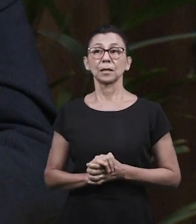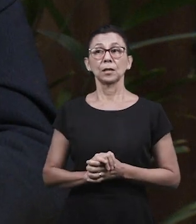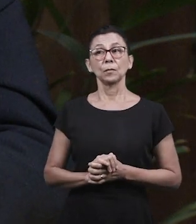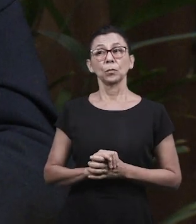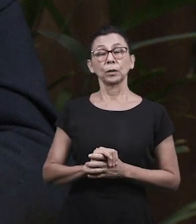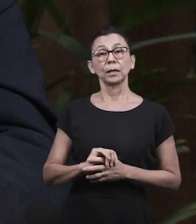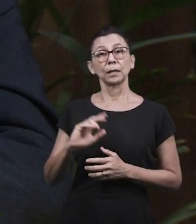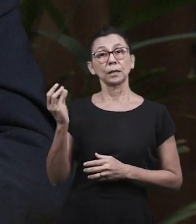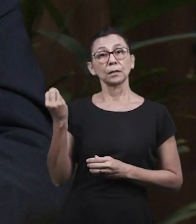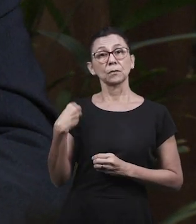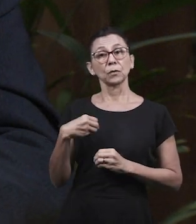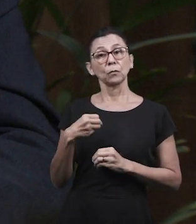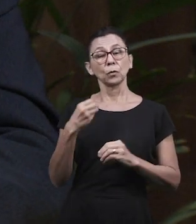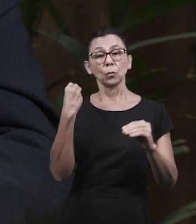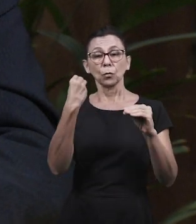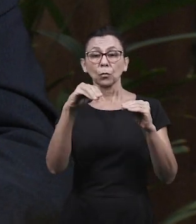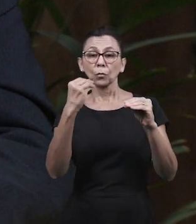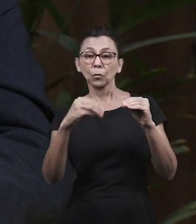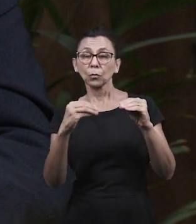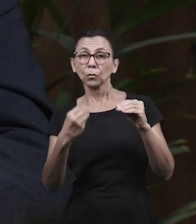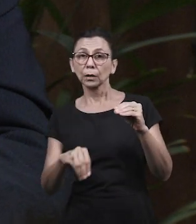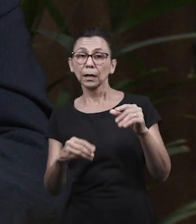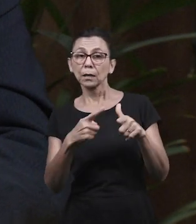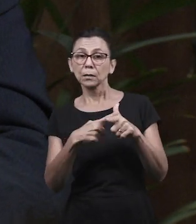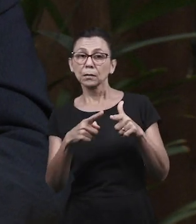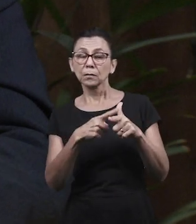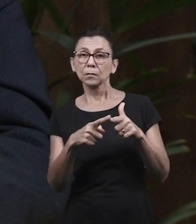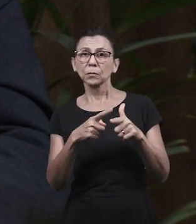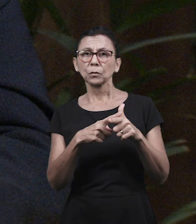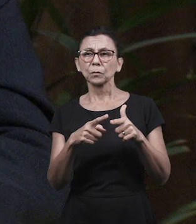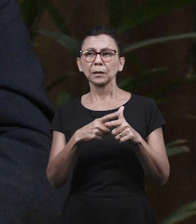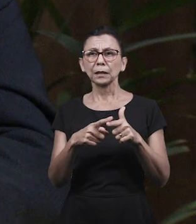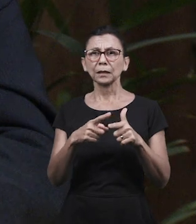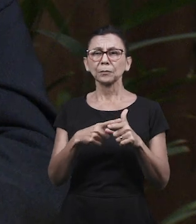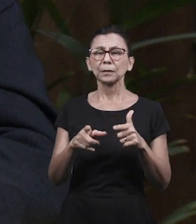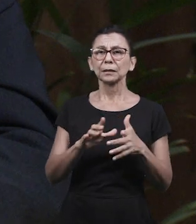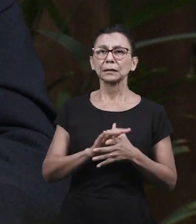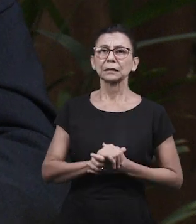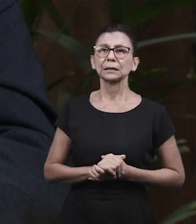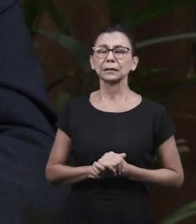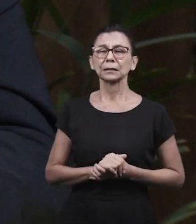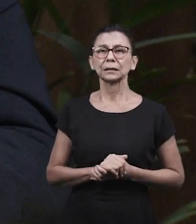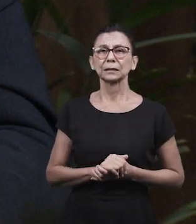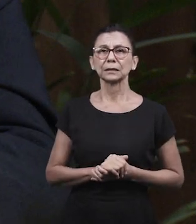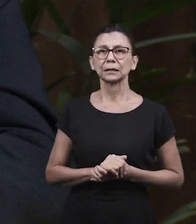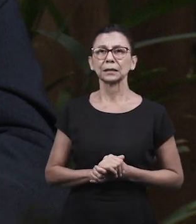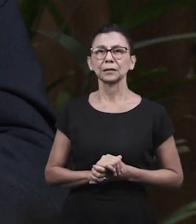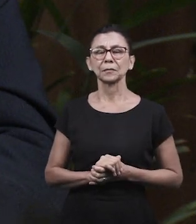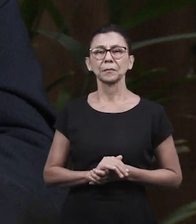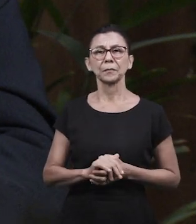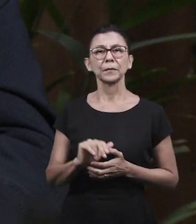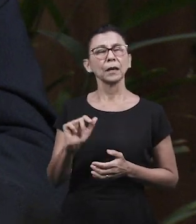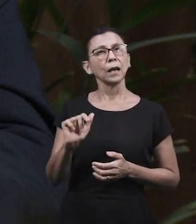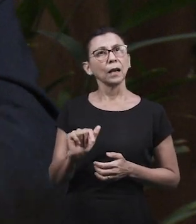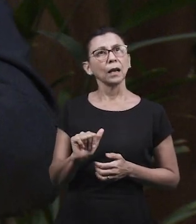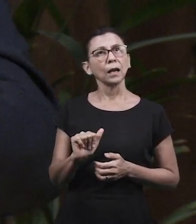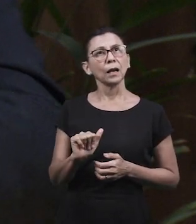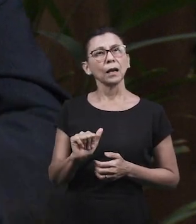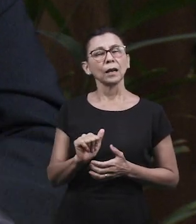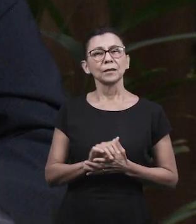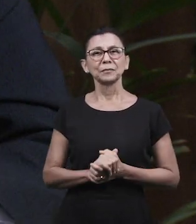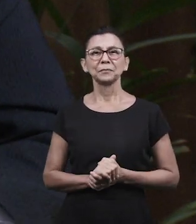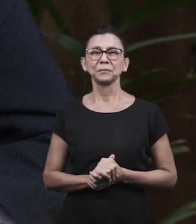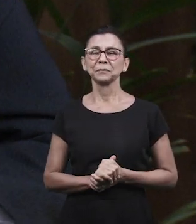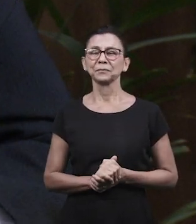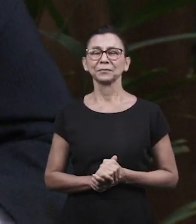problemas clássicos. Aí ele fala, que é o problema clássico? O problema clássico é o seguinte, só resolve quem já